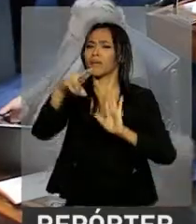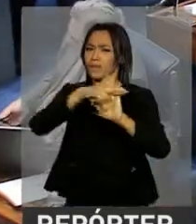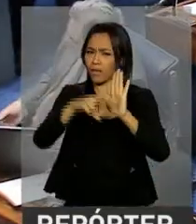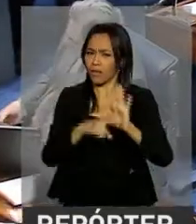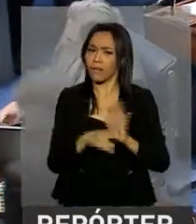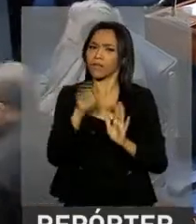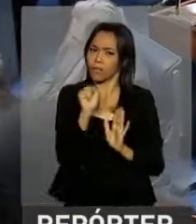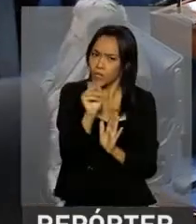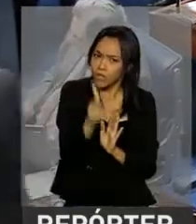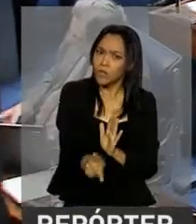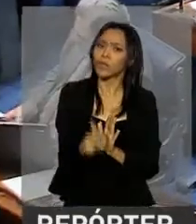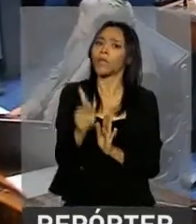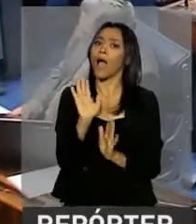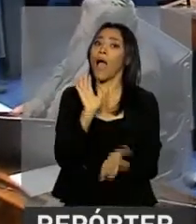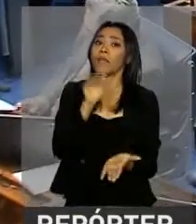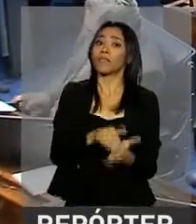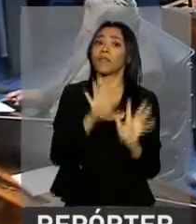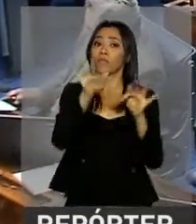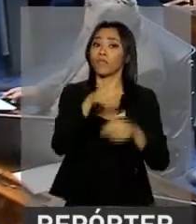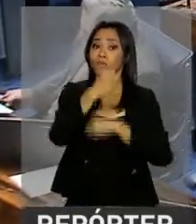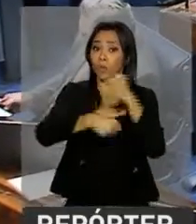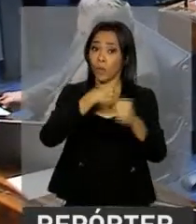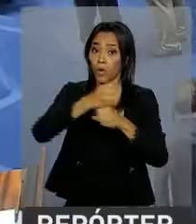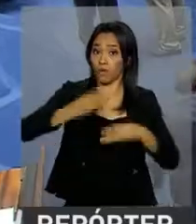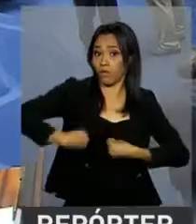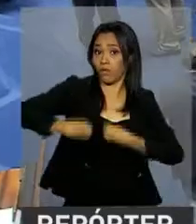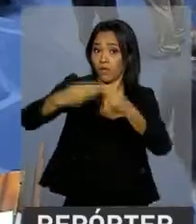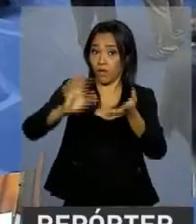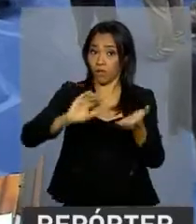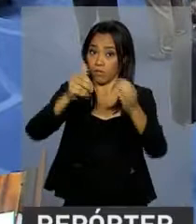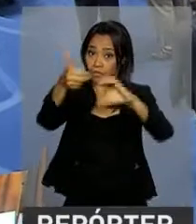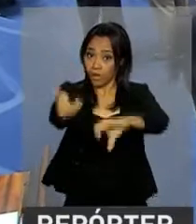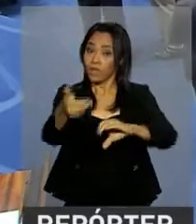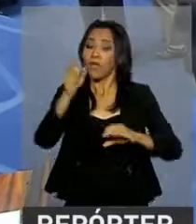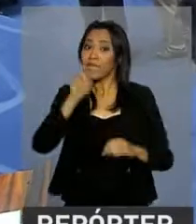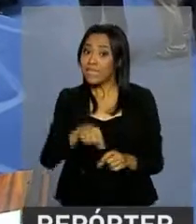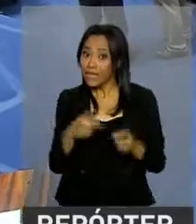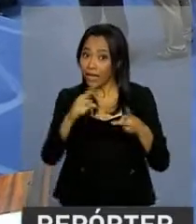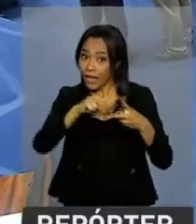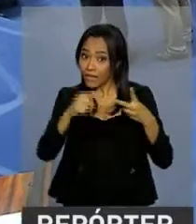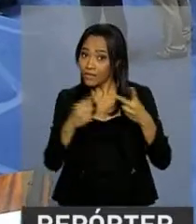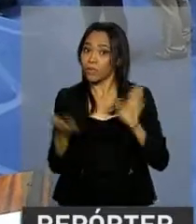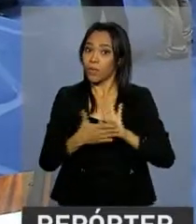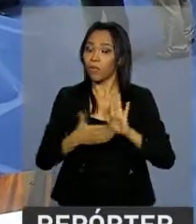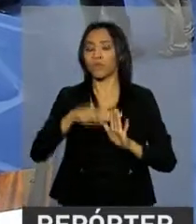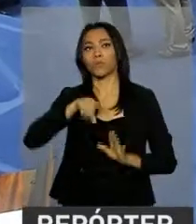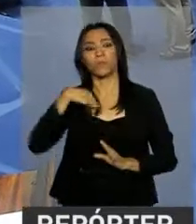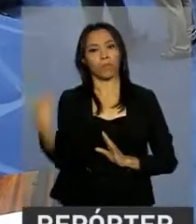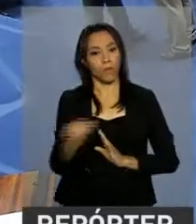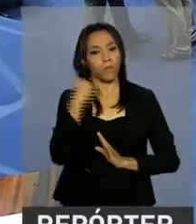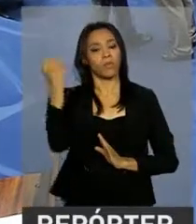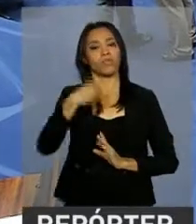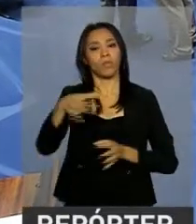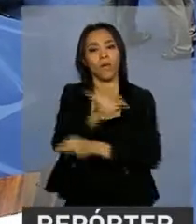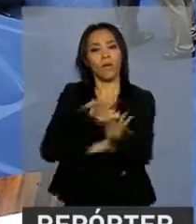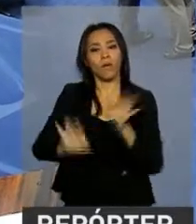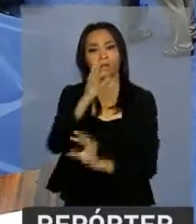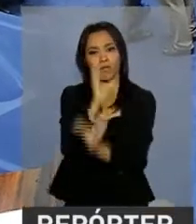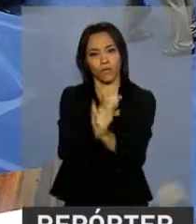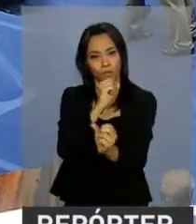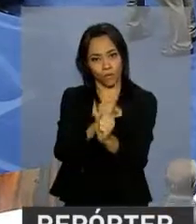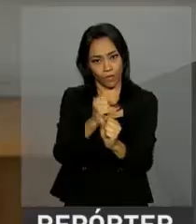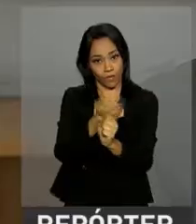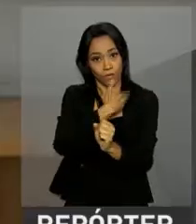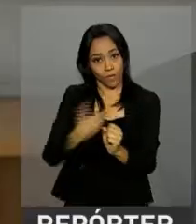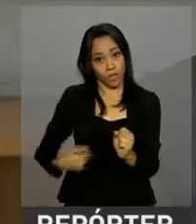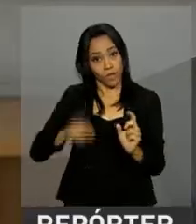ao Congresso até o fim do ano pelo governo, são importantes para colocar as contas em ordem e retomar o crescimento